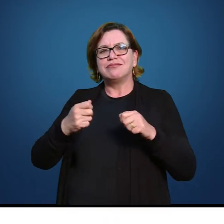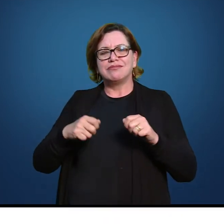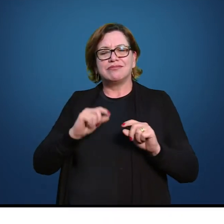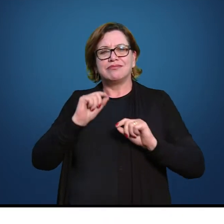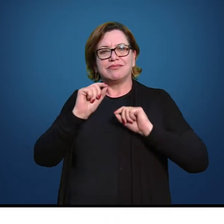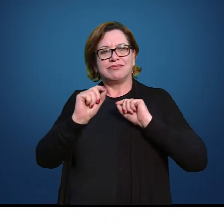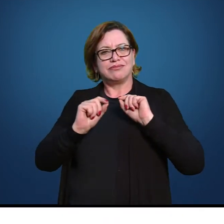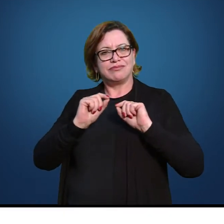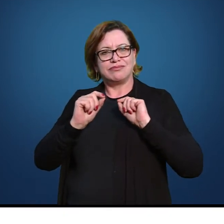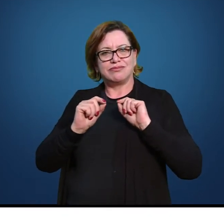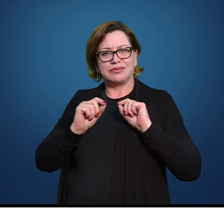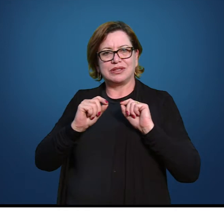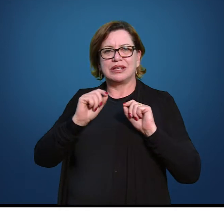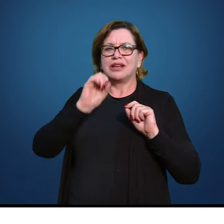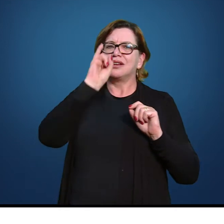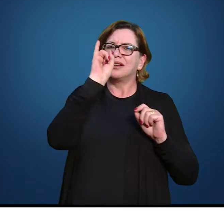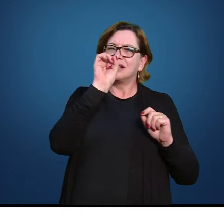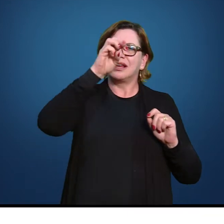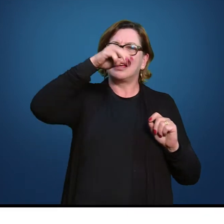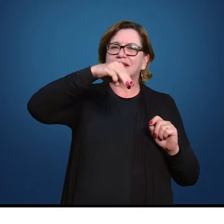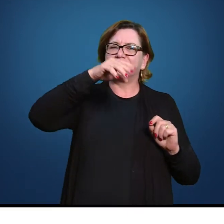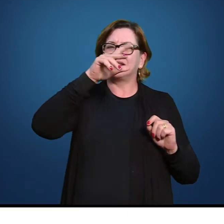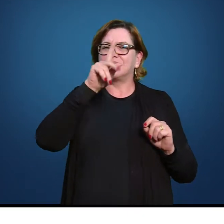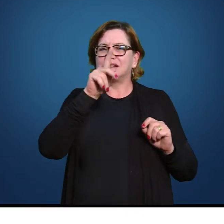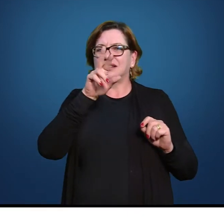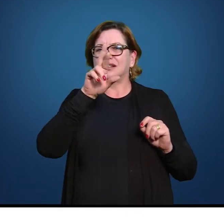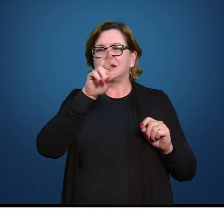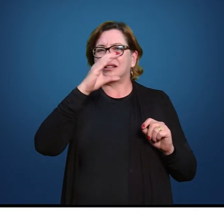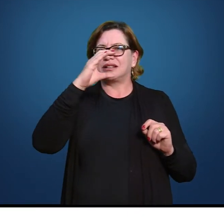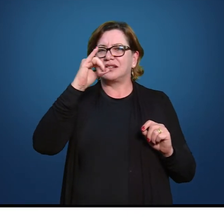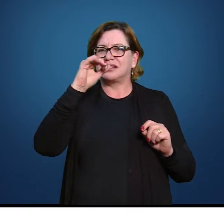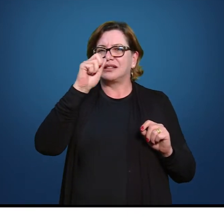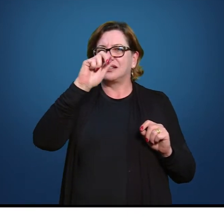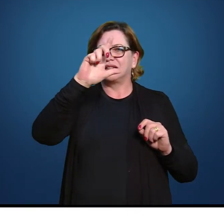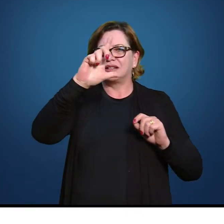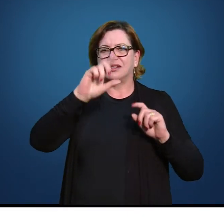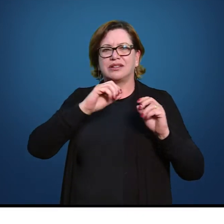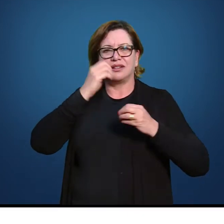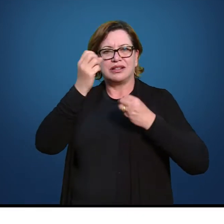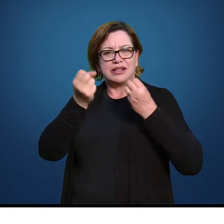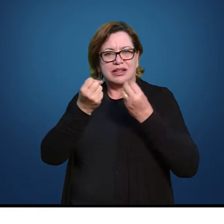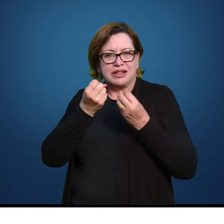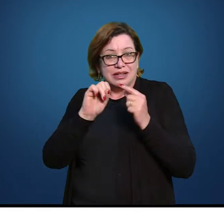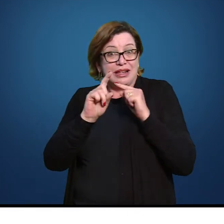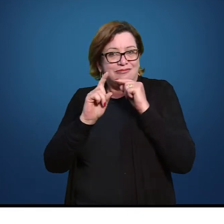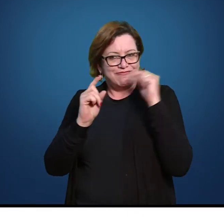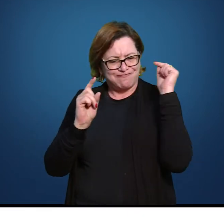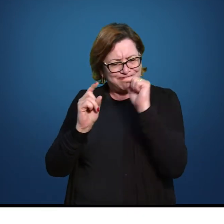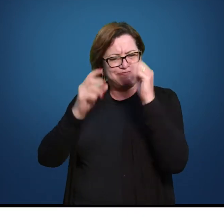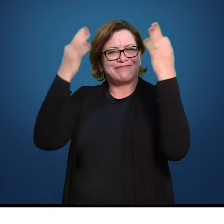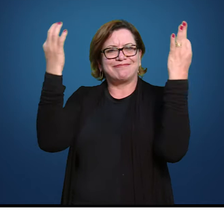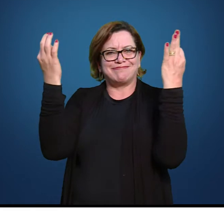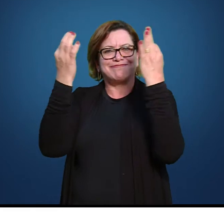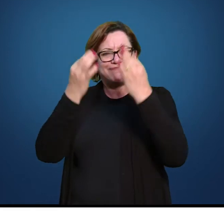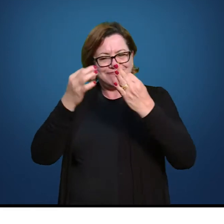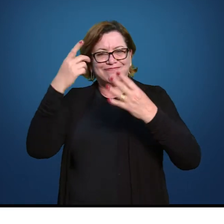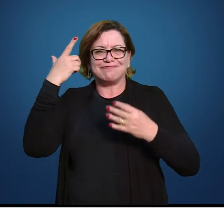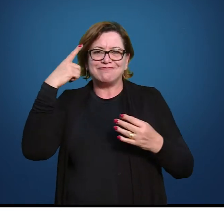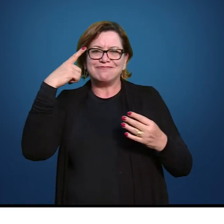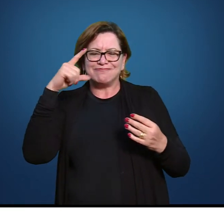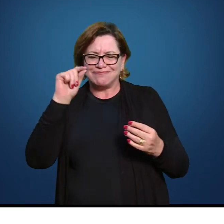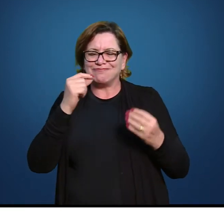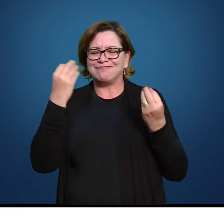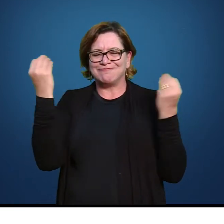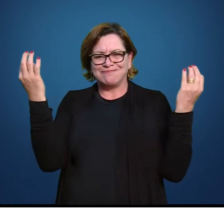que ele seja imparcial. A partir do momento que ele se torna imparcial, ele consegue